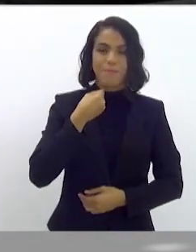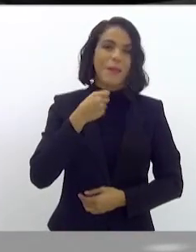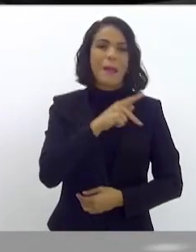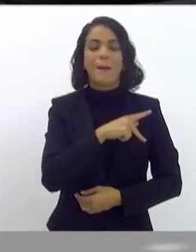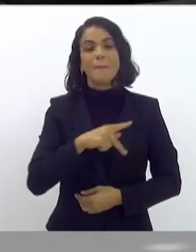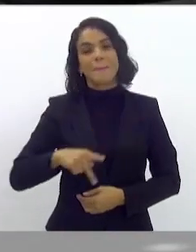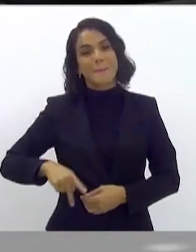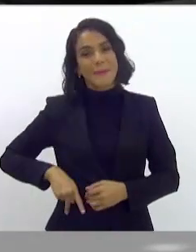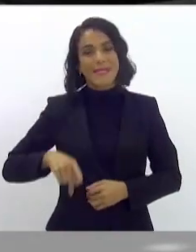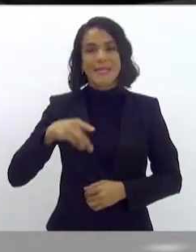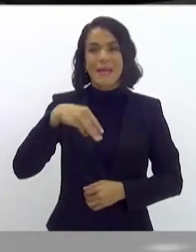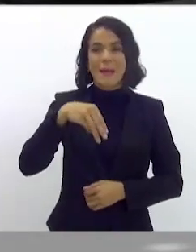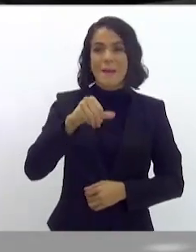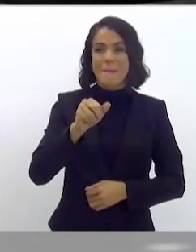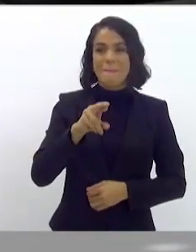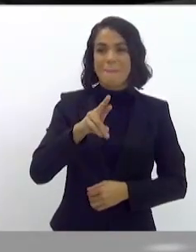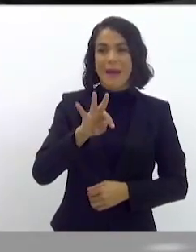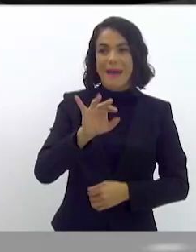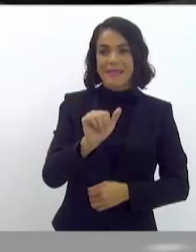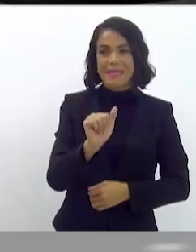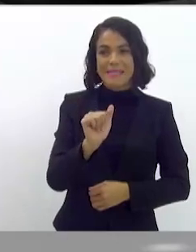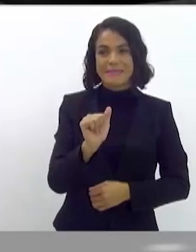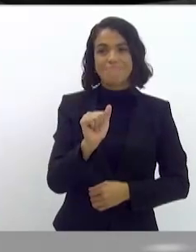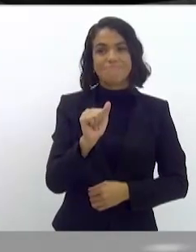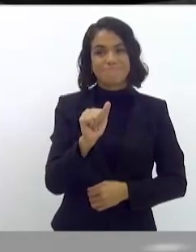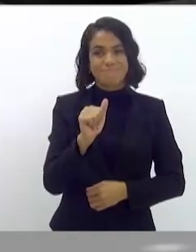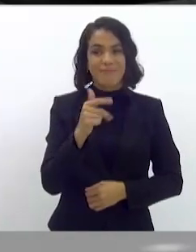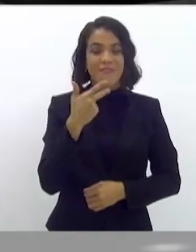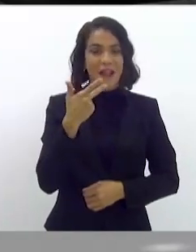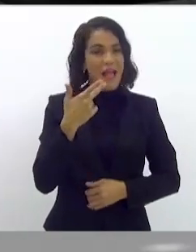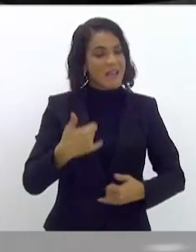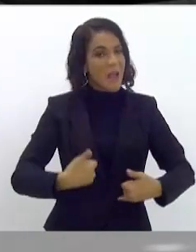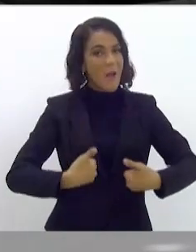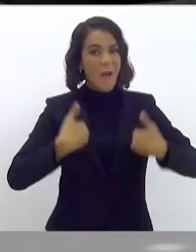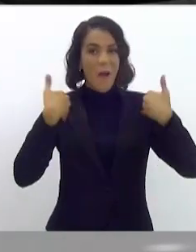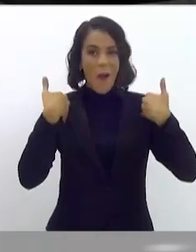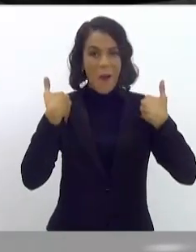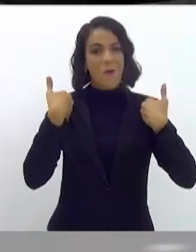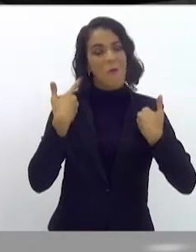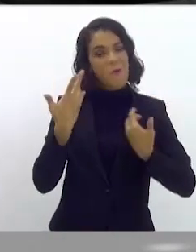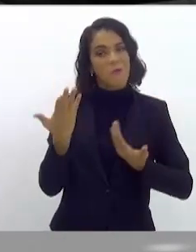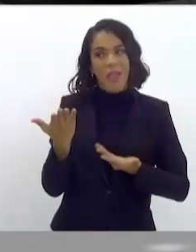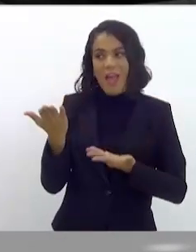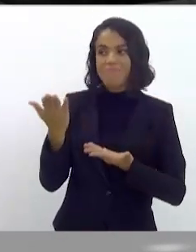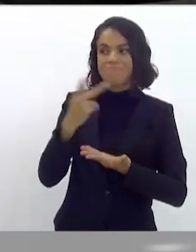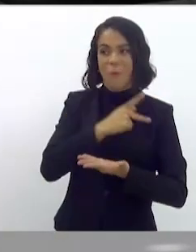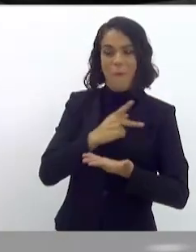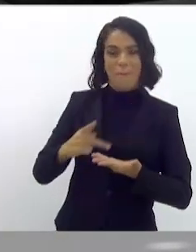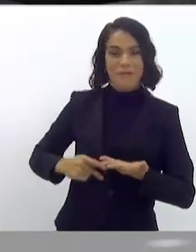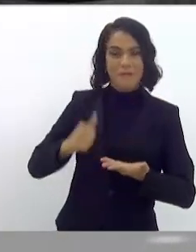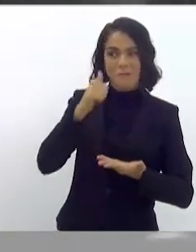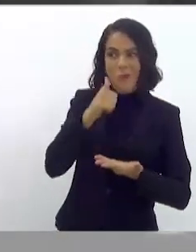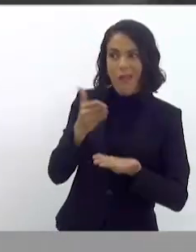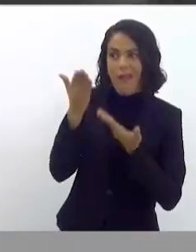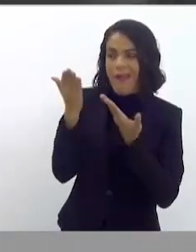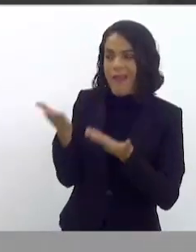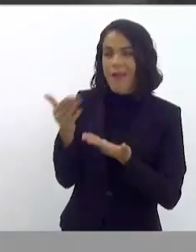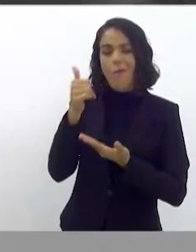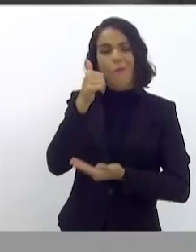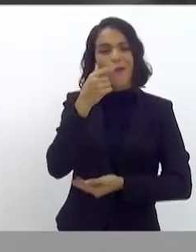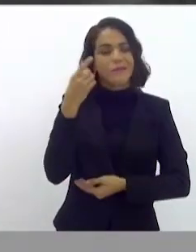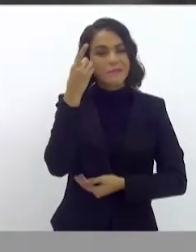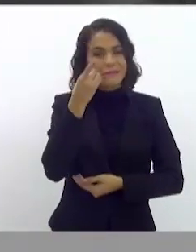presidenta Marta Rocha. Sempre vou reafirmar o orgulho que é ser presidida por Vossa Excelência, uma deputada